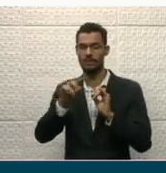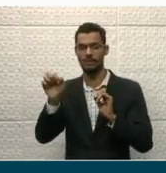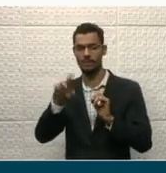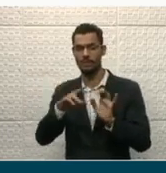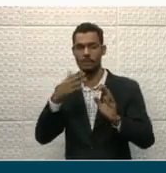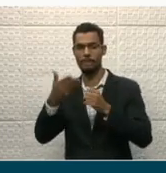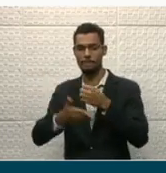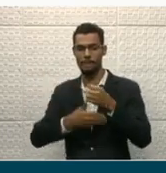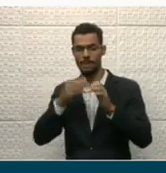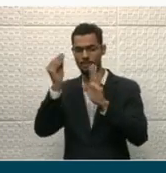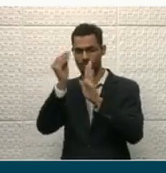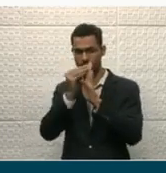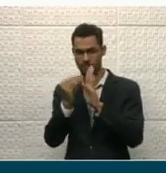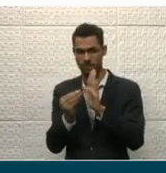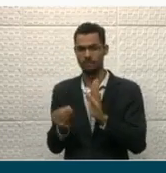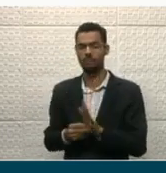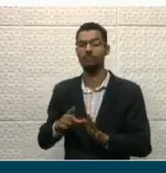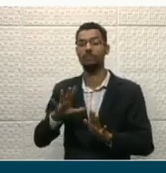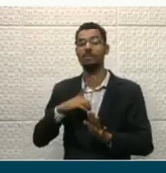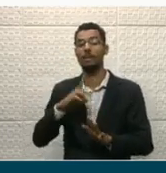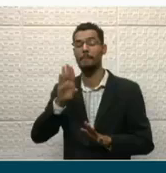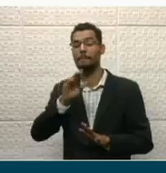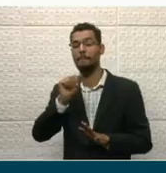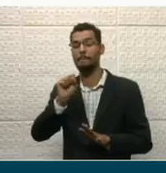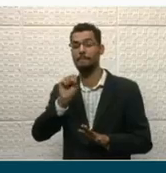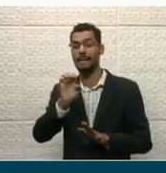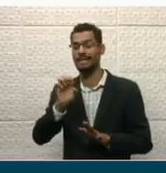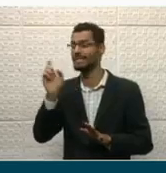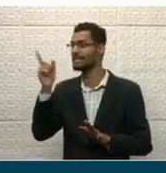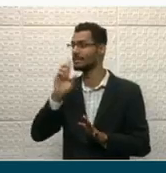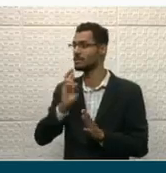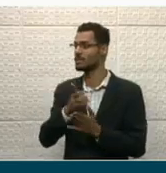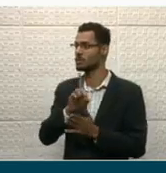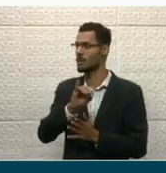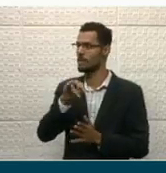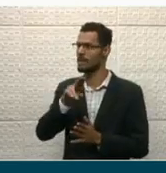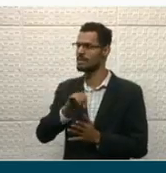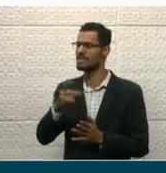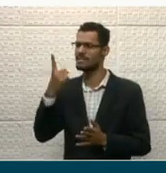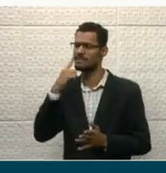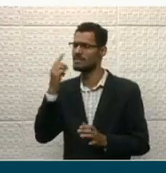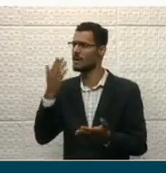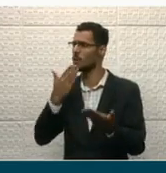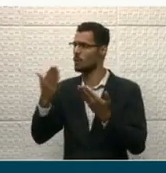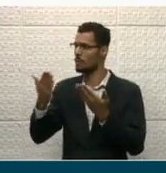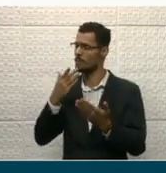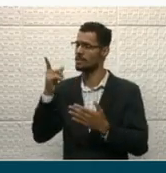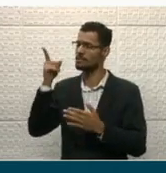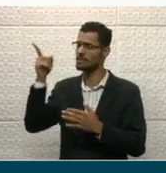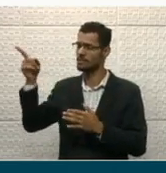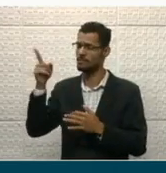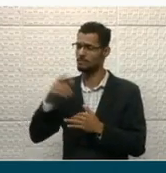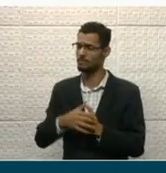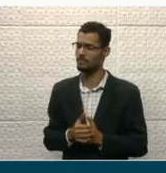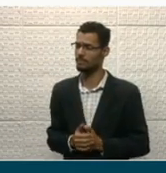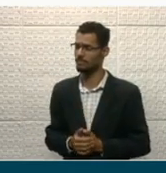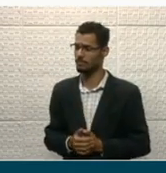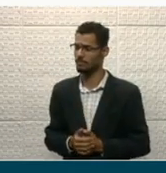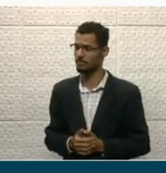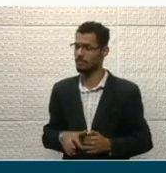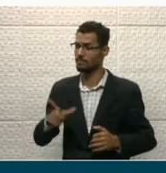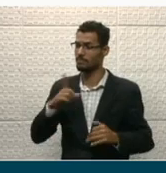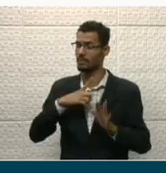em função, agora, da base do contradomínio. E se nós compararmos essa matriz